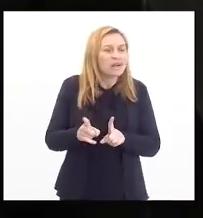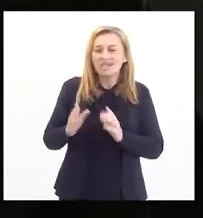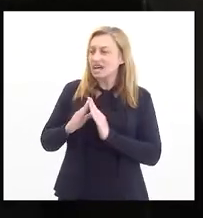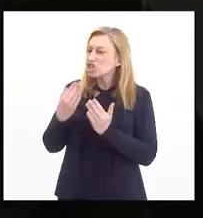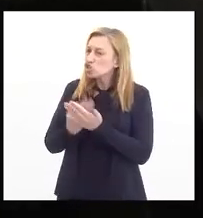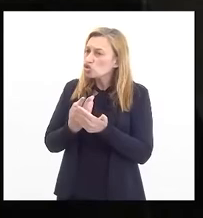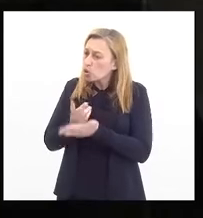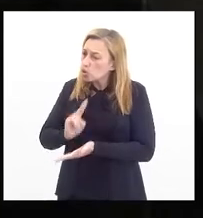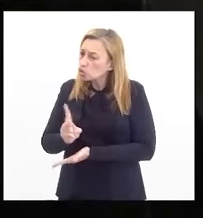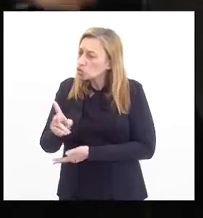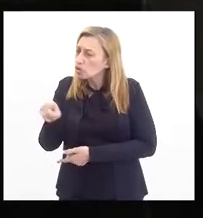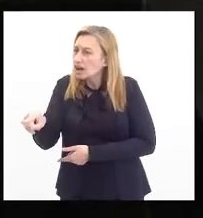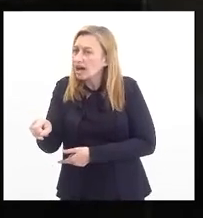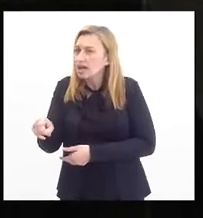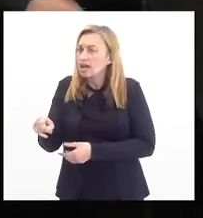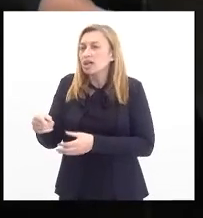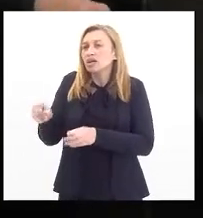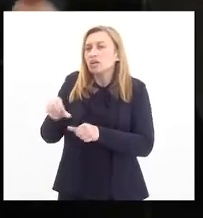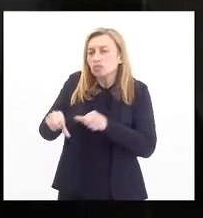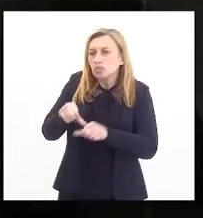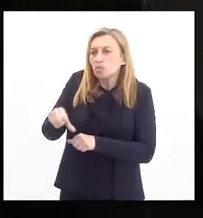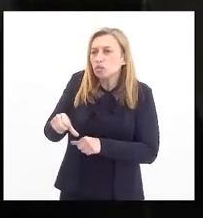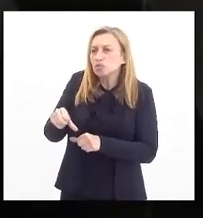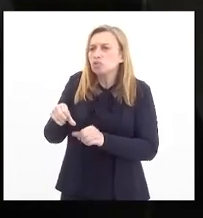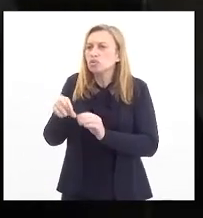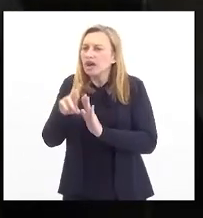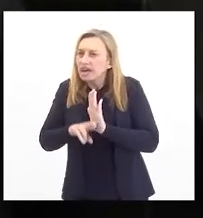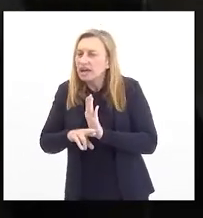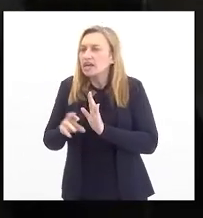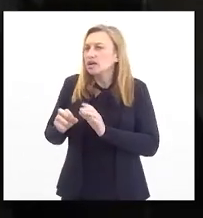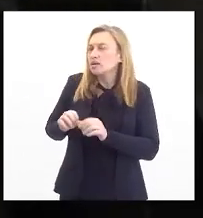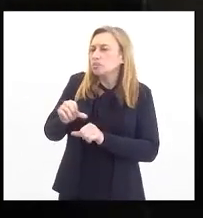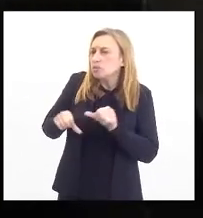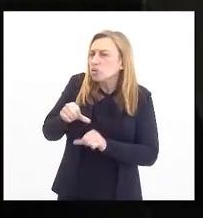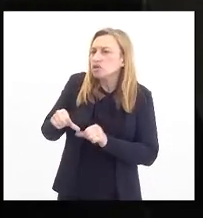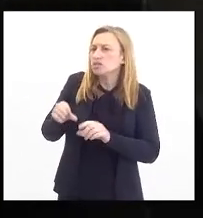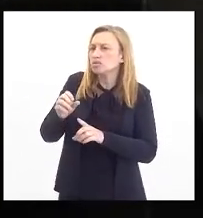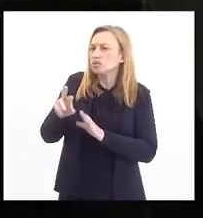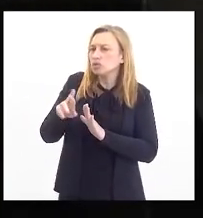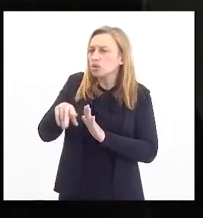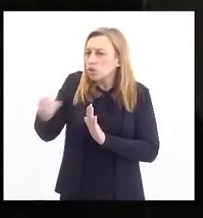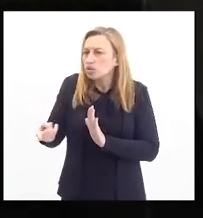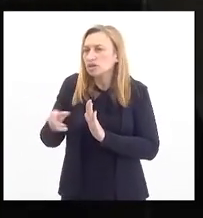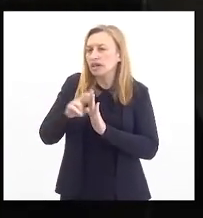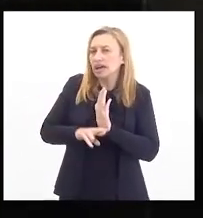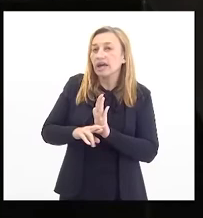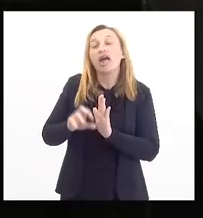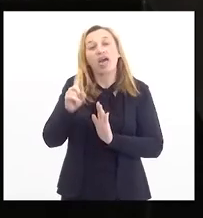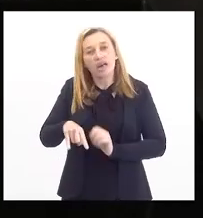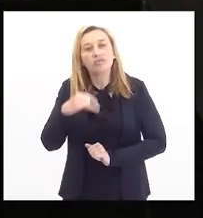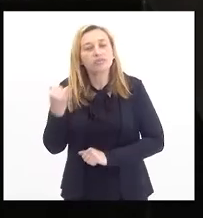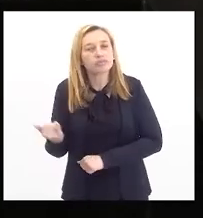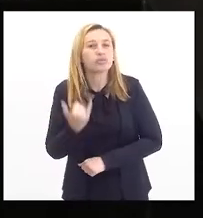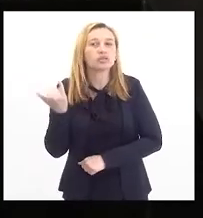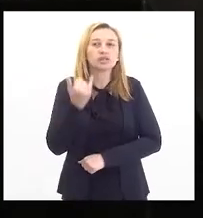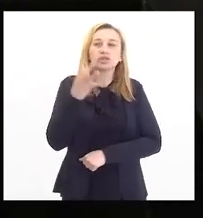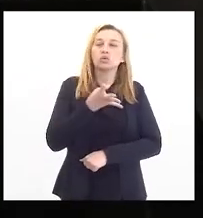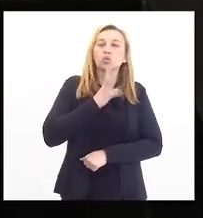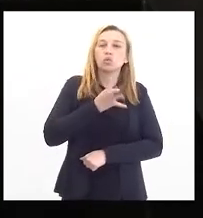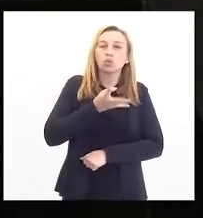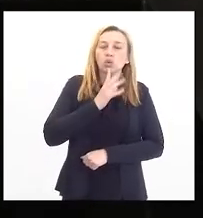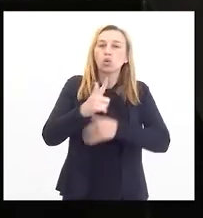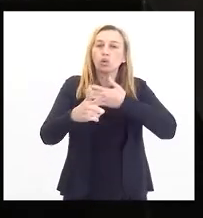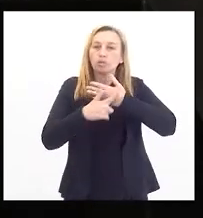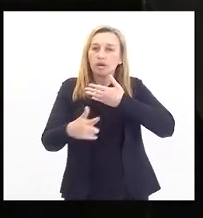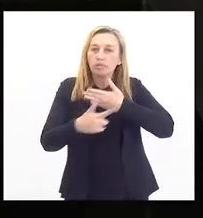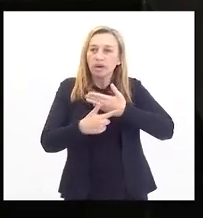permanentemente. A cada ano muda uma orientação, muda uma diretriz, muda uma prioridade. Então é muito importante reconhecer o papel central